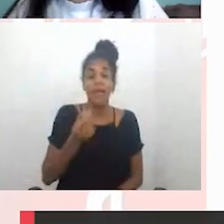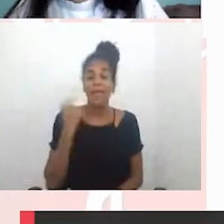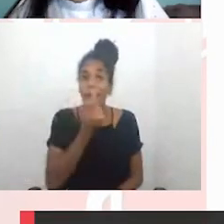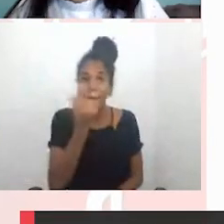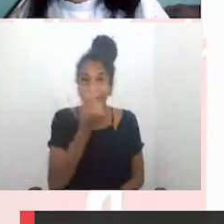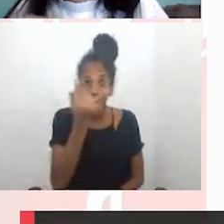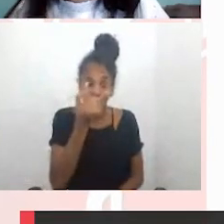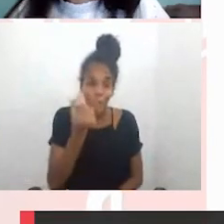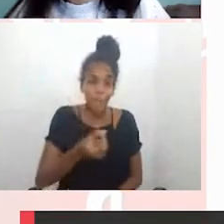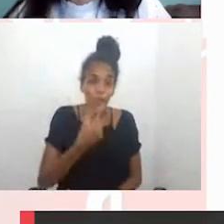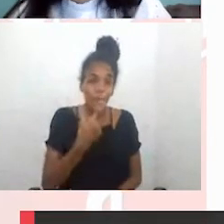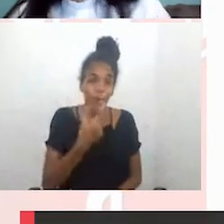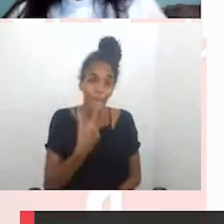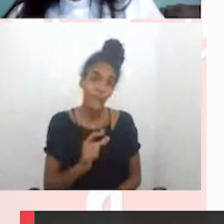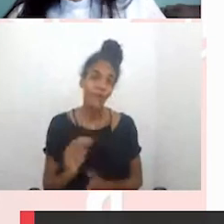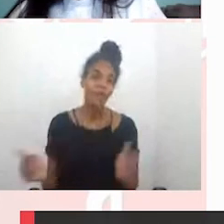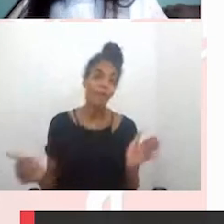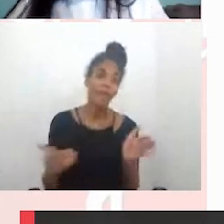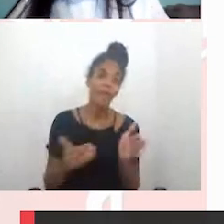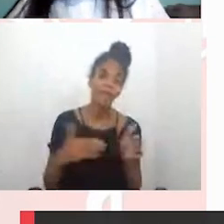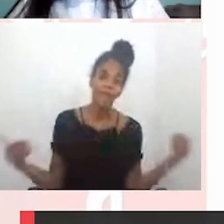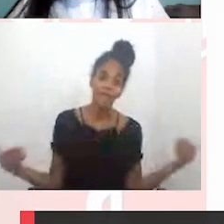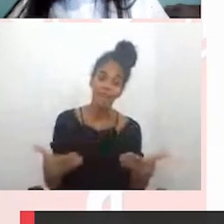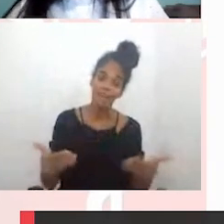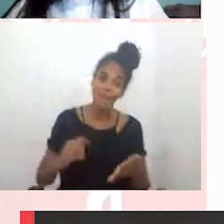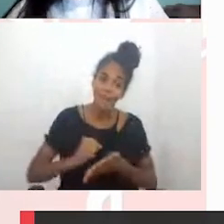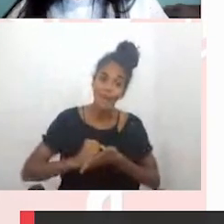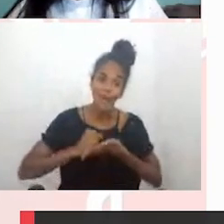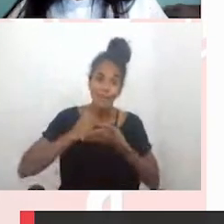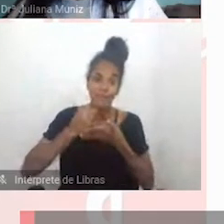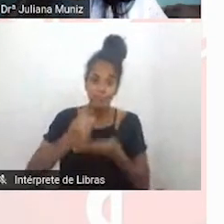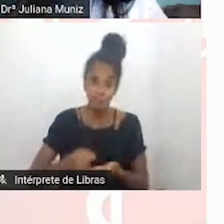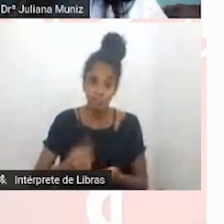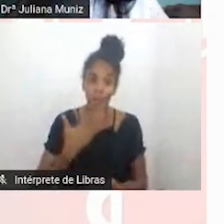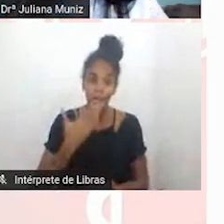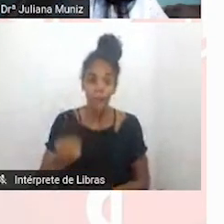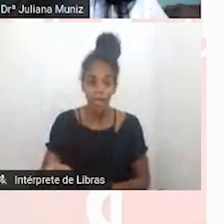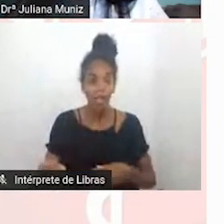né? A gente não tem um antiviral específico. Pode passar.